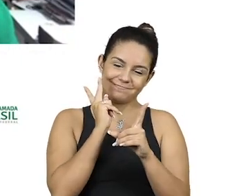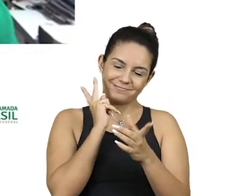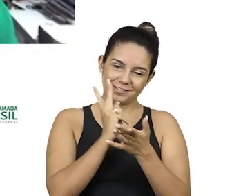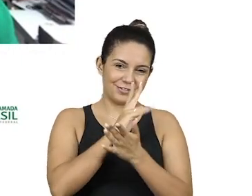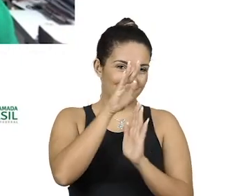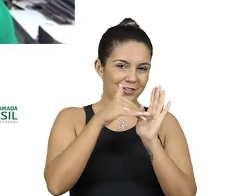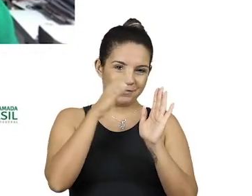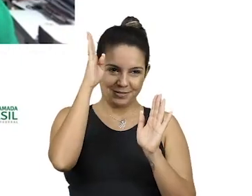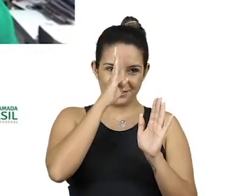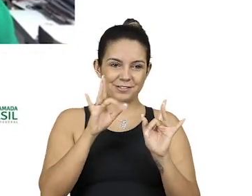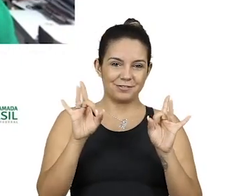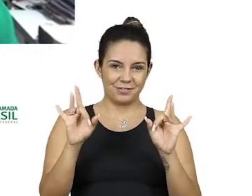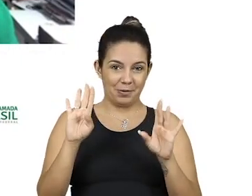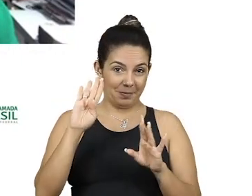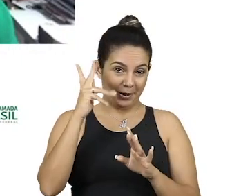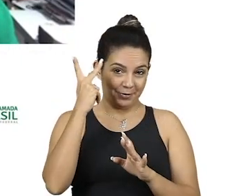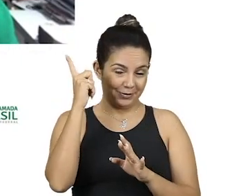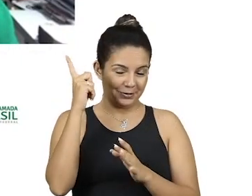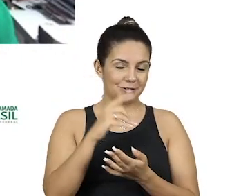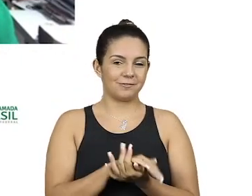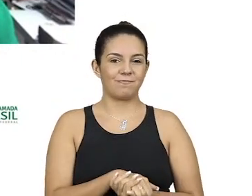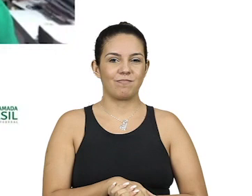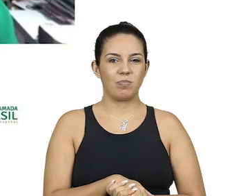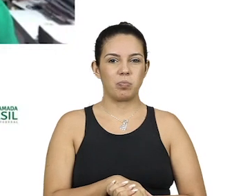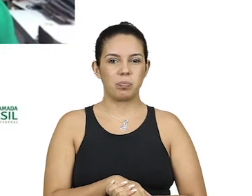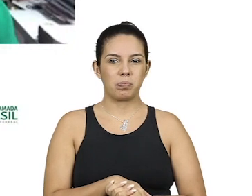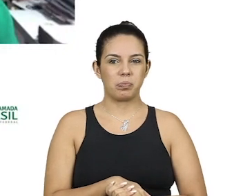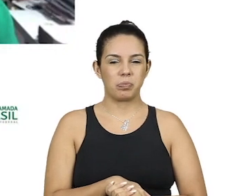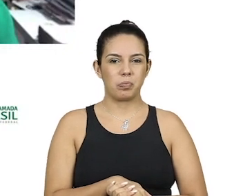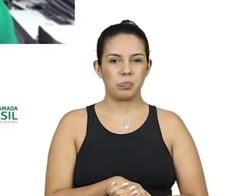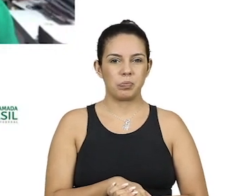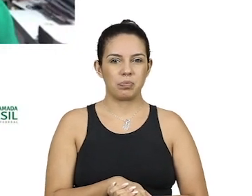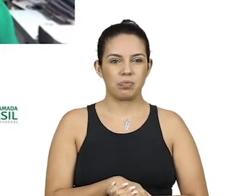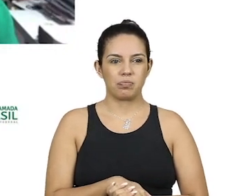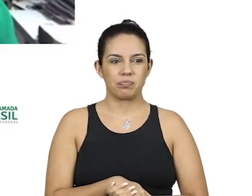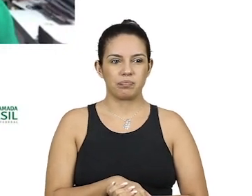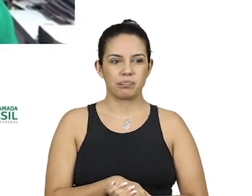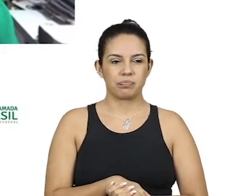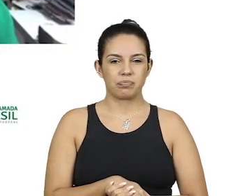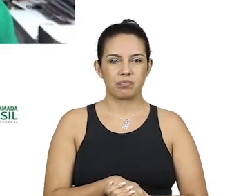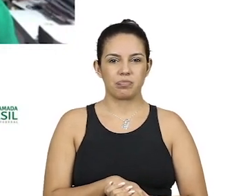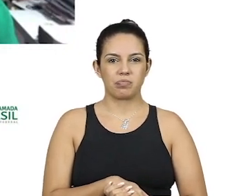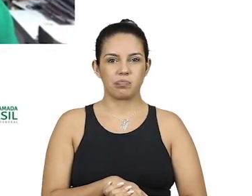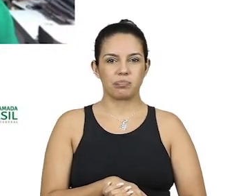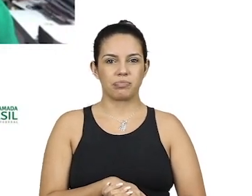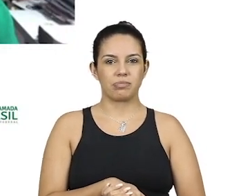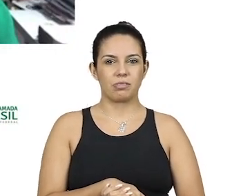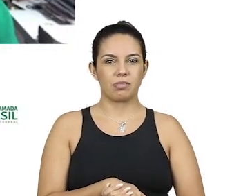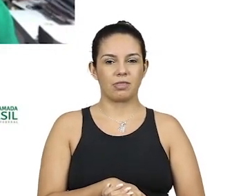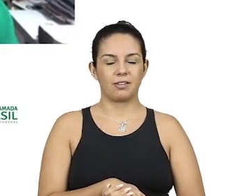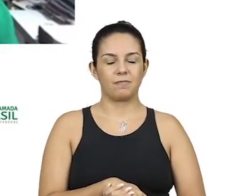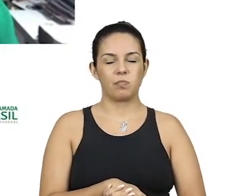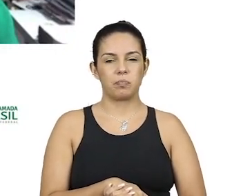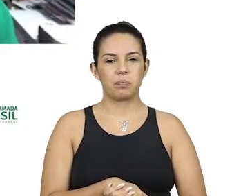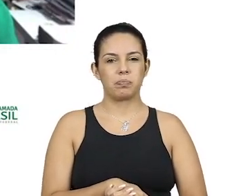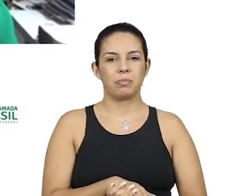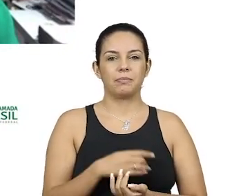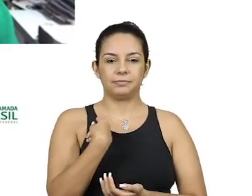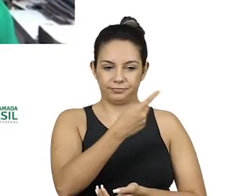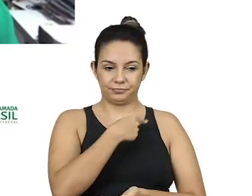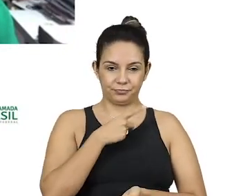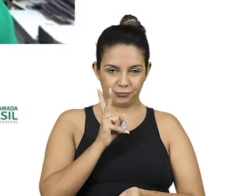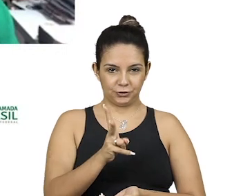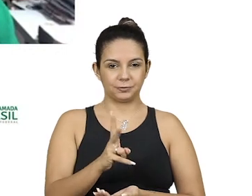Brasil, especialmente em Belo Horizonte, né, Marina? Nós precisamos também Eu amo posicionar Belo isso, né? Falar isso muito claramente. Mas vamos